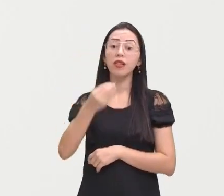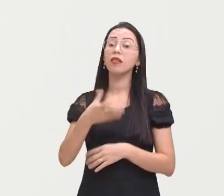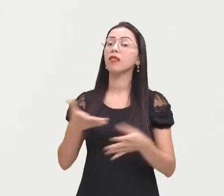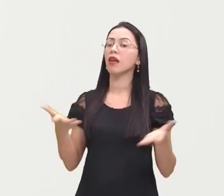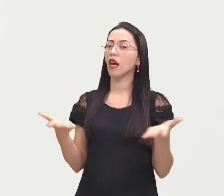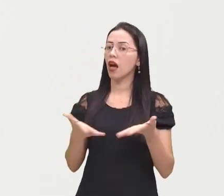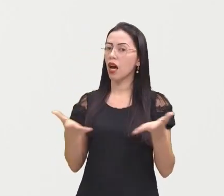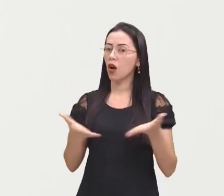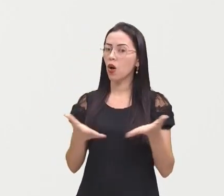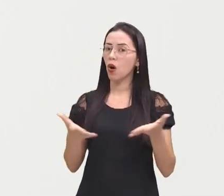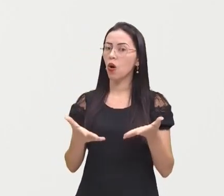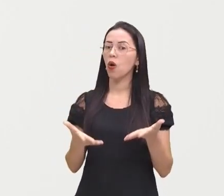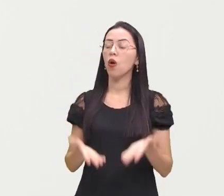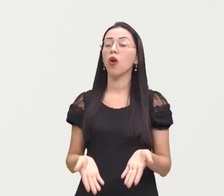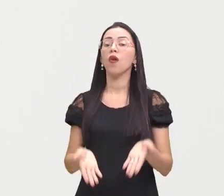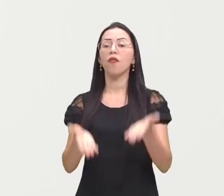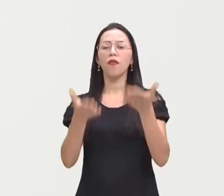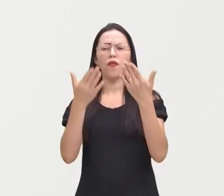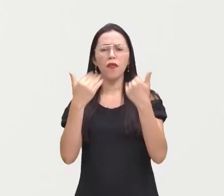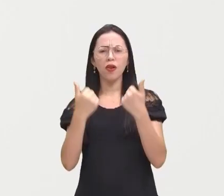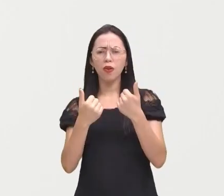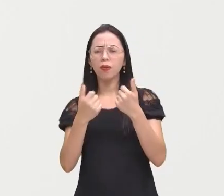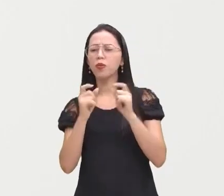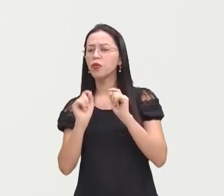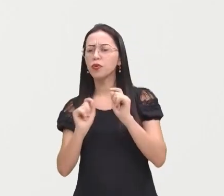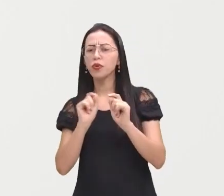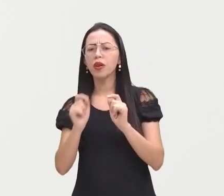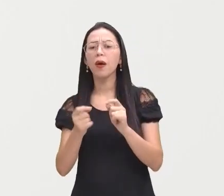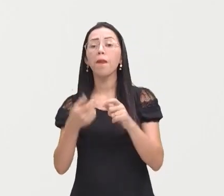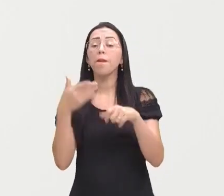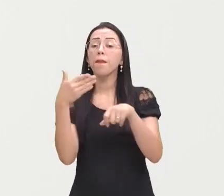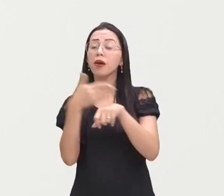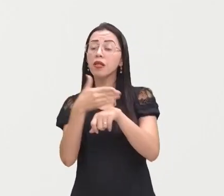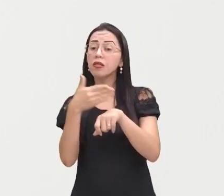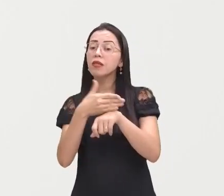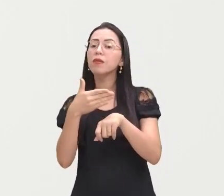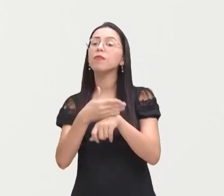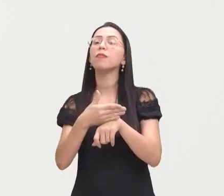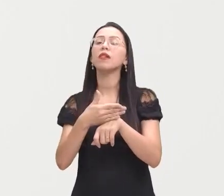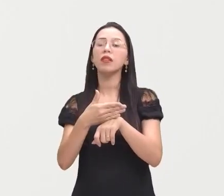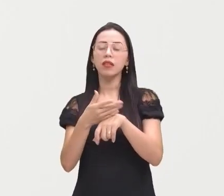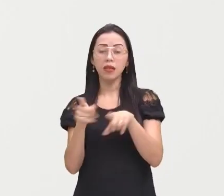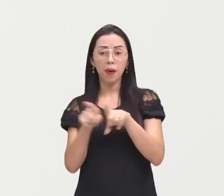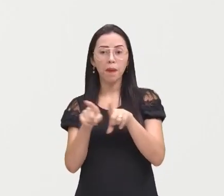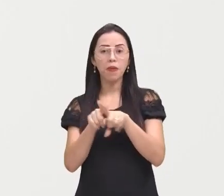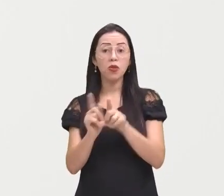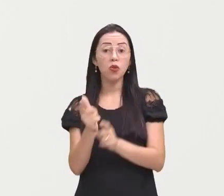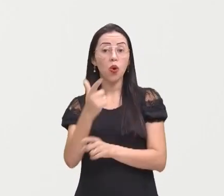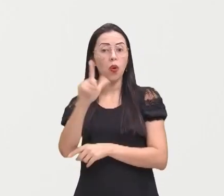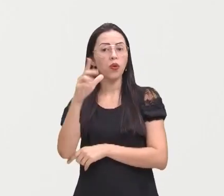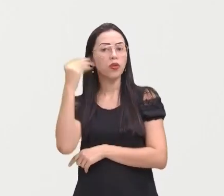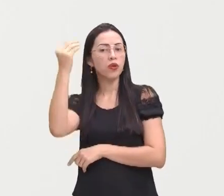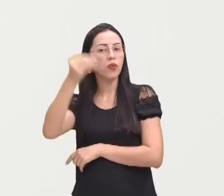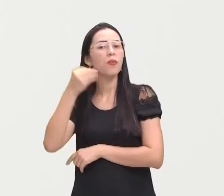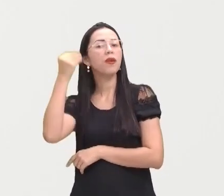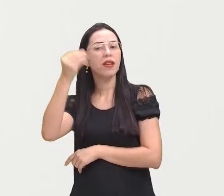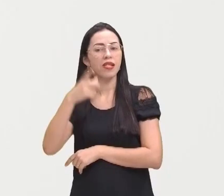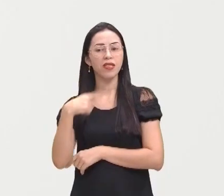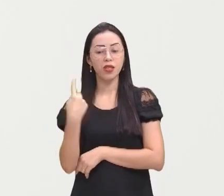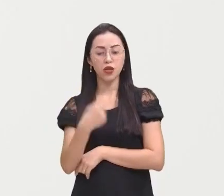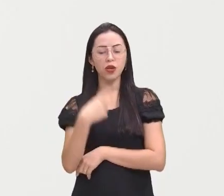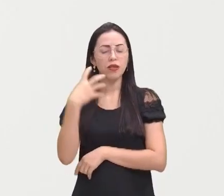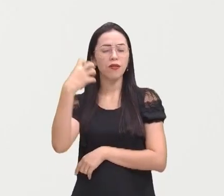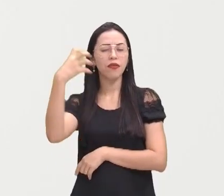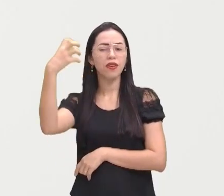vamos experienciar, participar de uma grande experiência, que é a nossa viagem ao